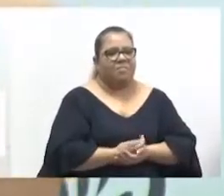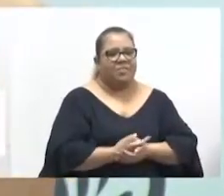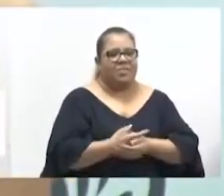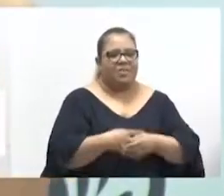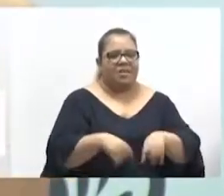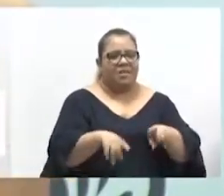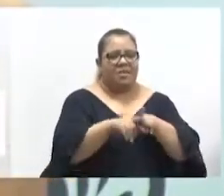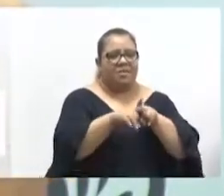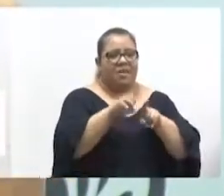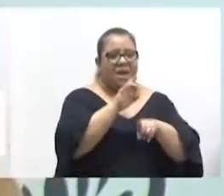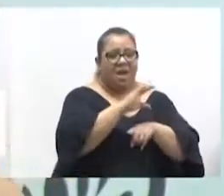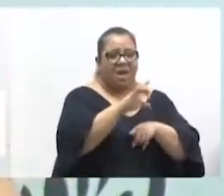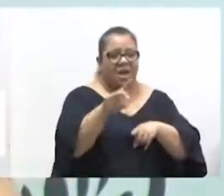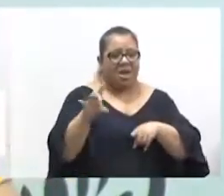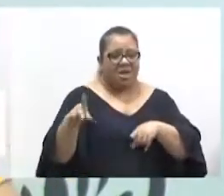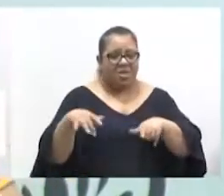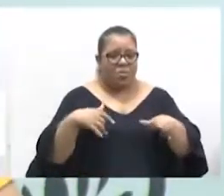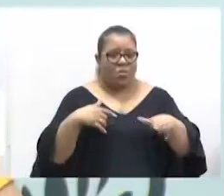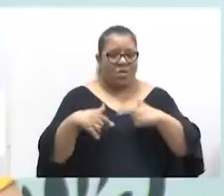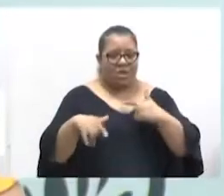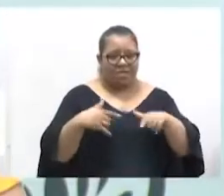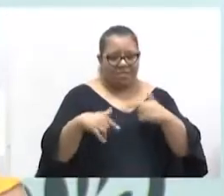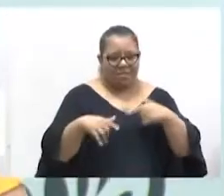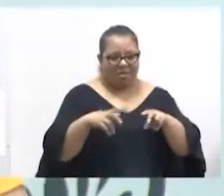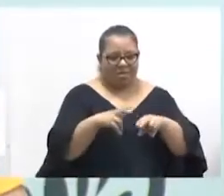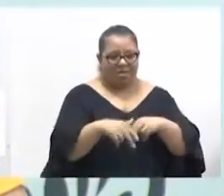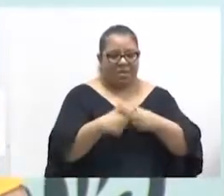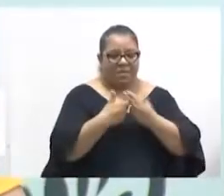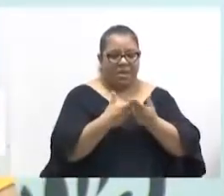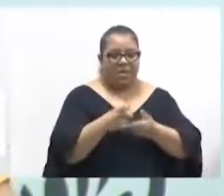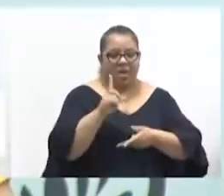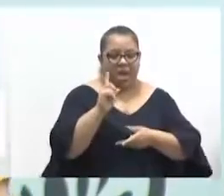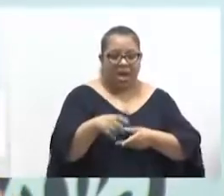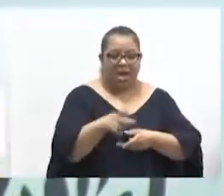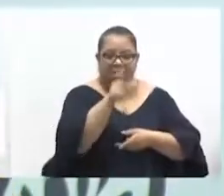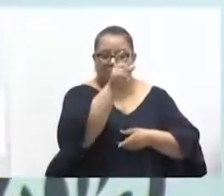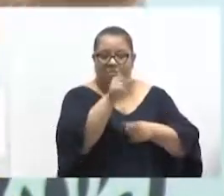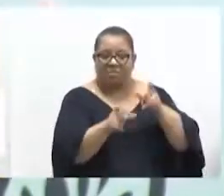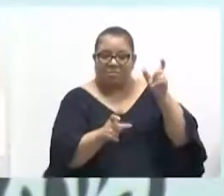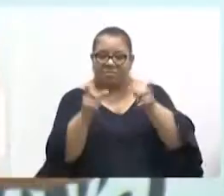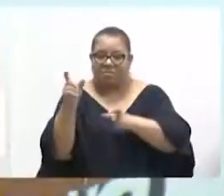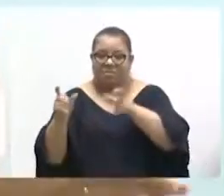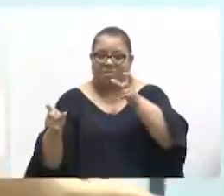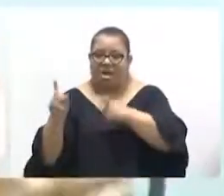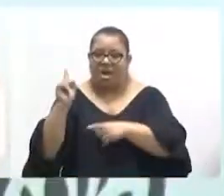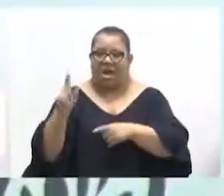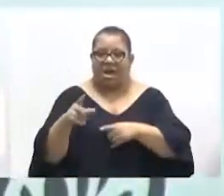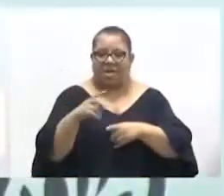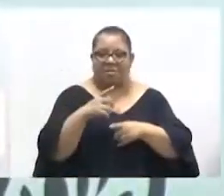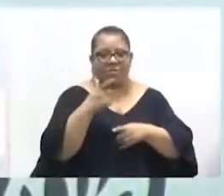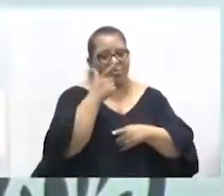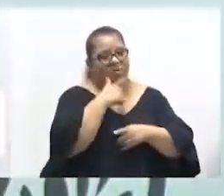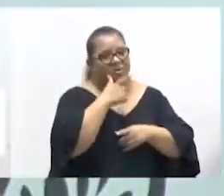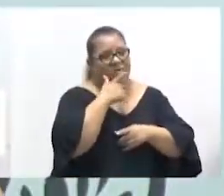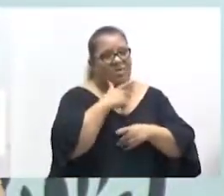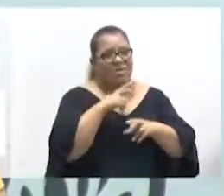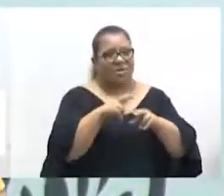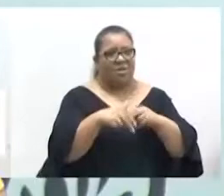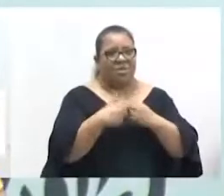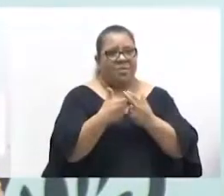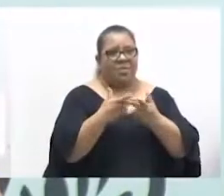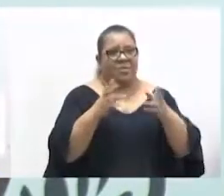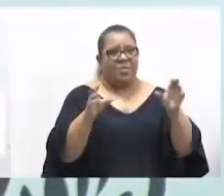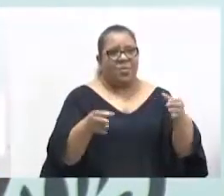cada serviço oncológico, de certa forma, tem um perfil. Então, tem um perfil de capacidade de resposta, tem um perfil de